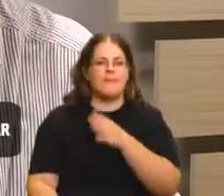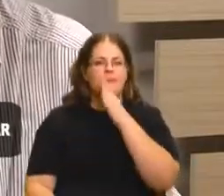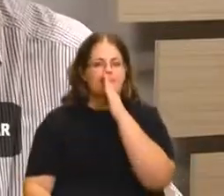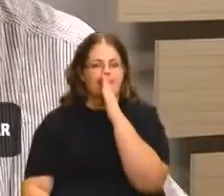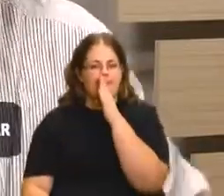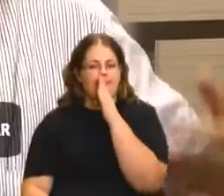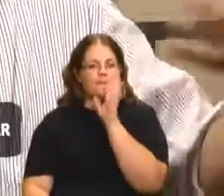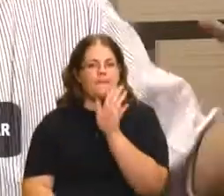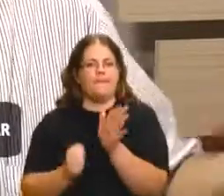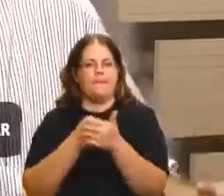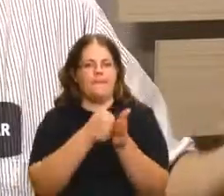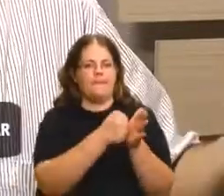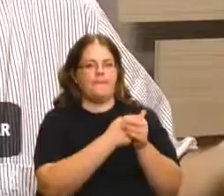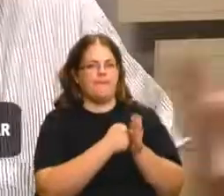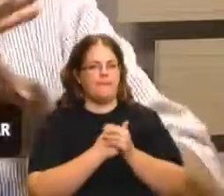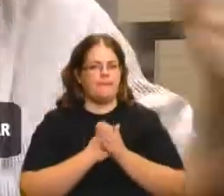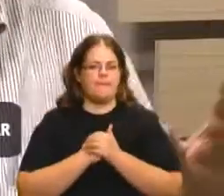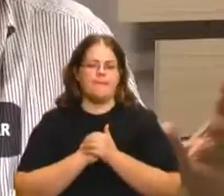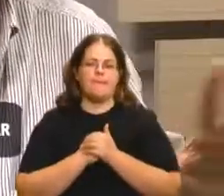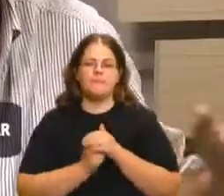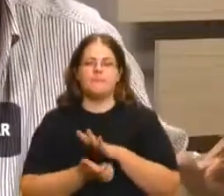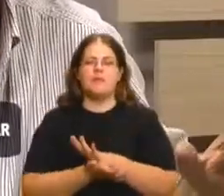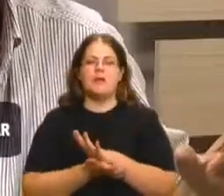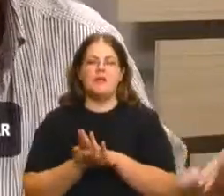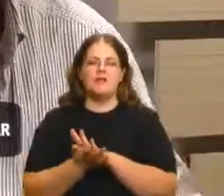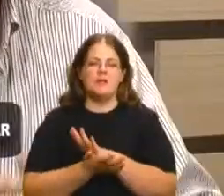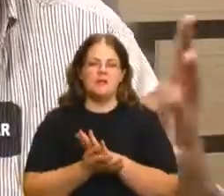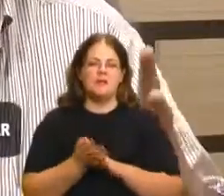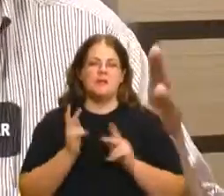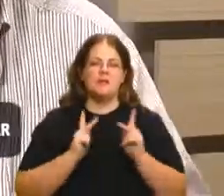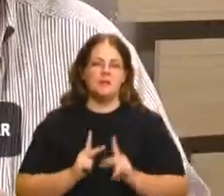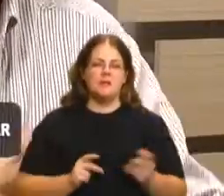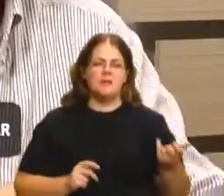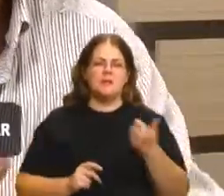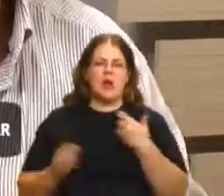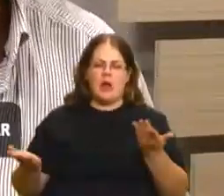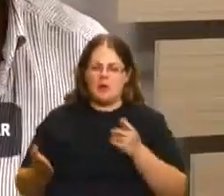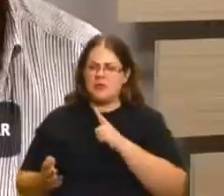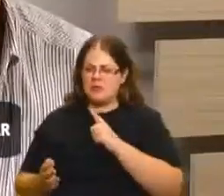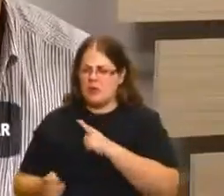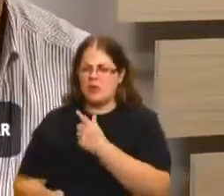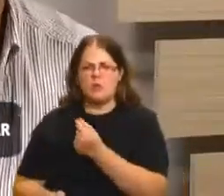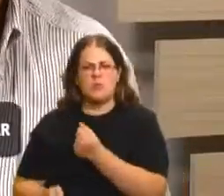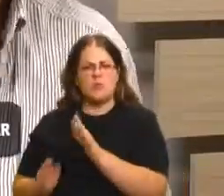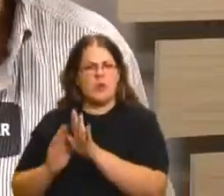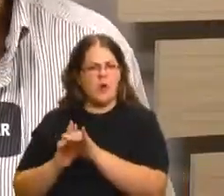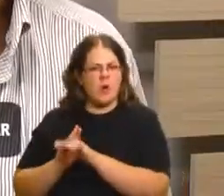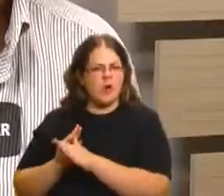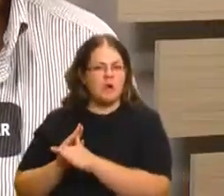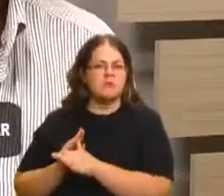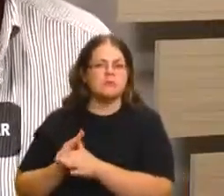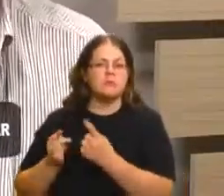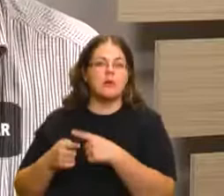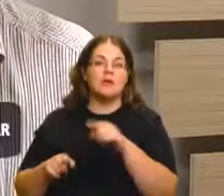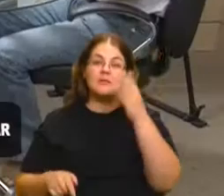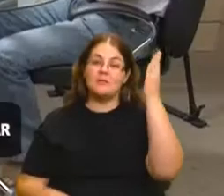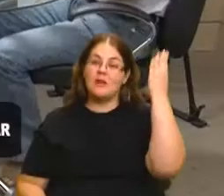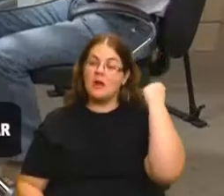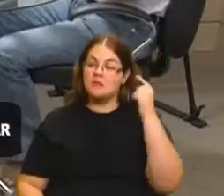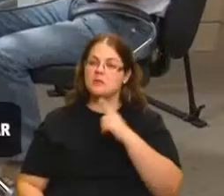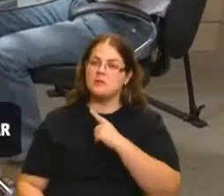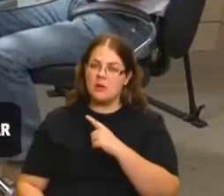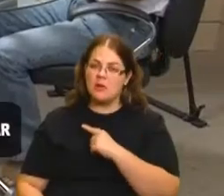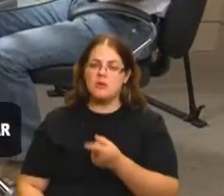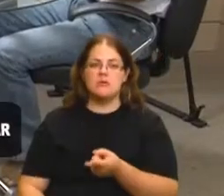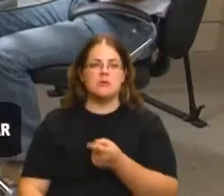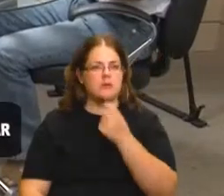nada. Não havia e alguém vem nenhuma, nada. Não. E alguém vem me dizer que hoje tem corrupção, a corrupção era muito maior. Só que o silêncio